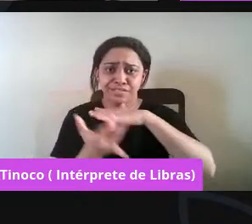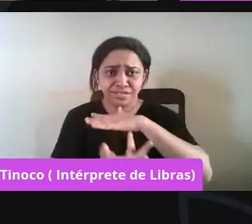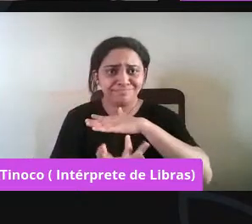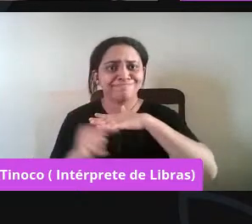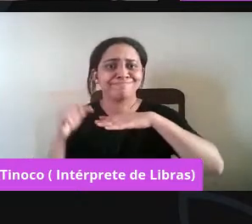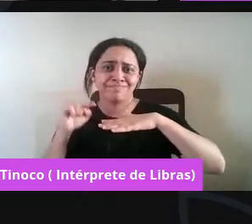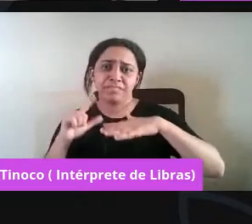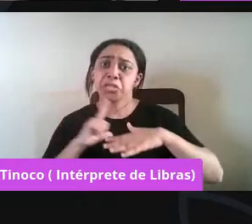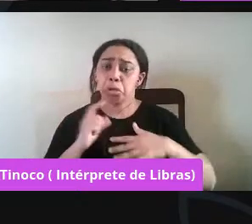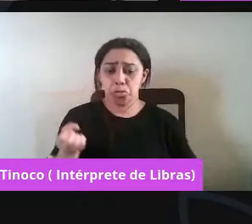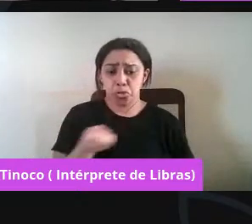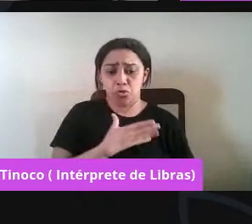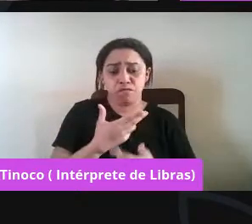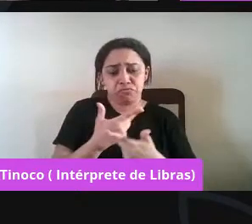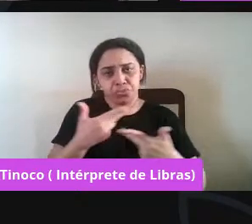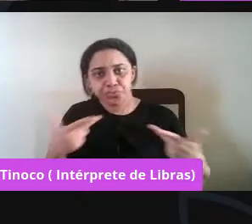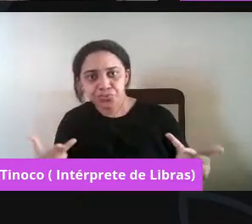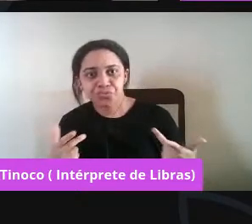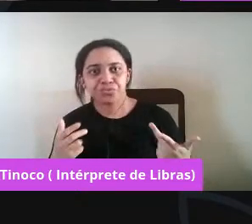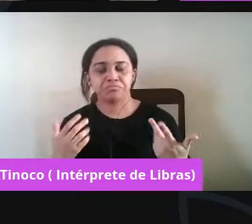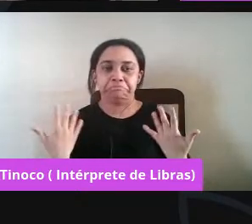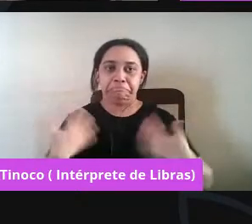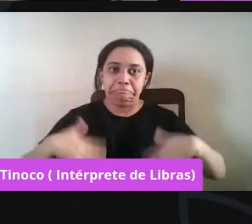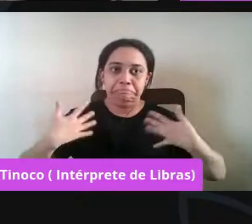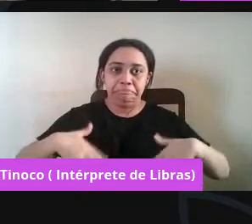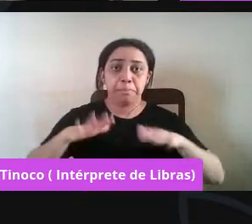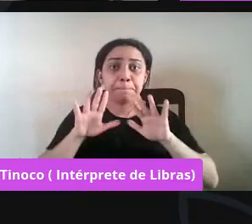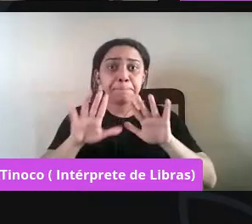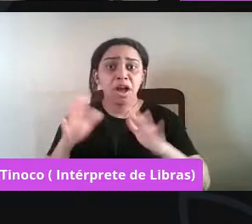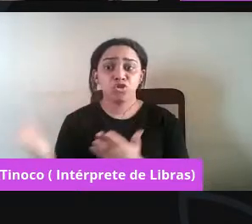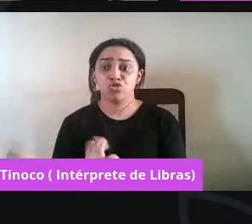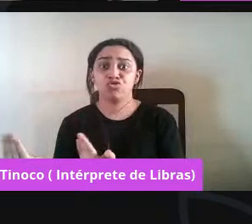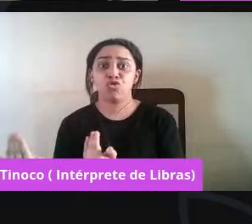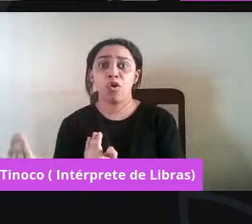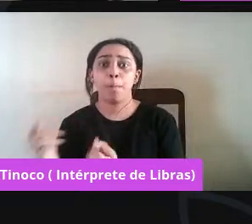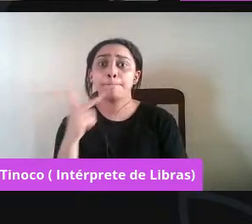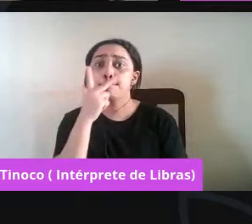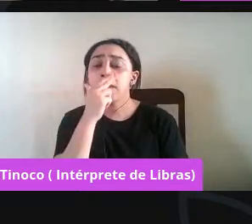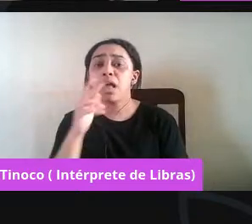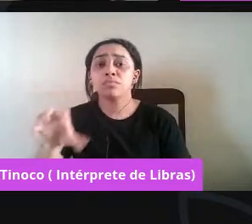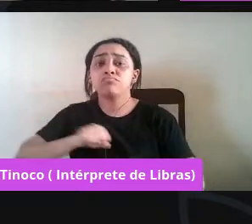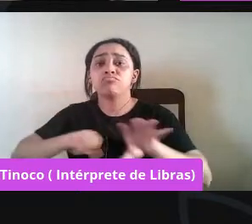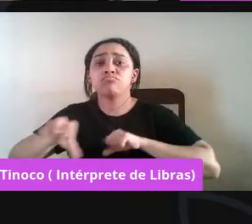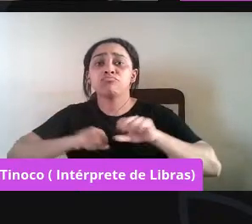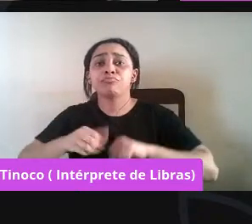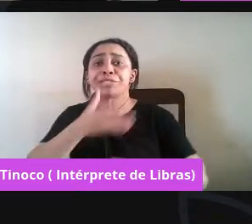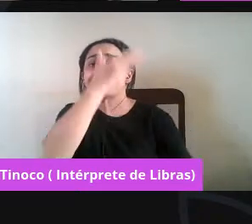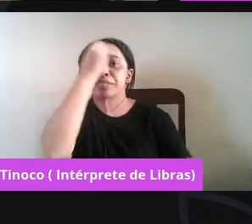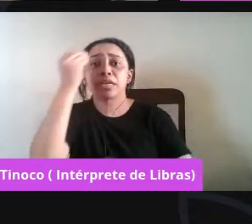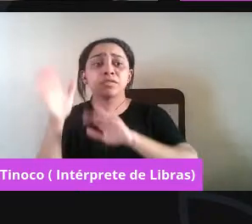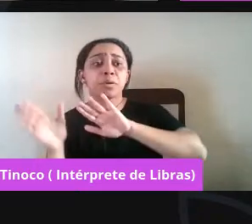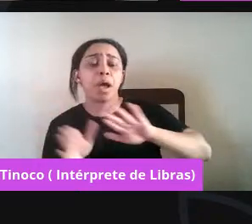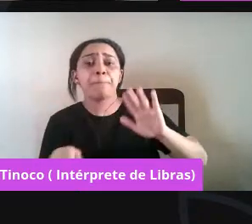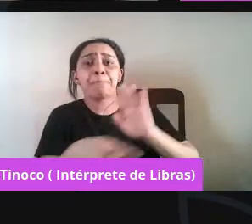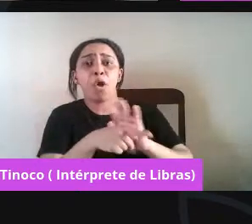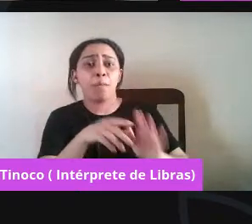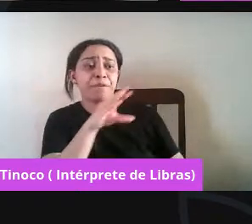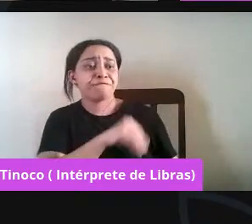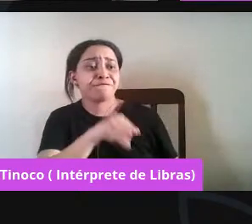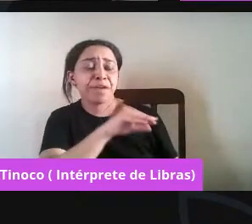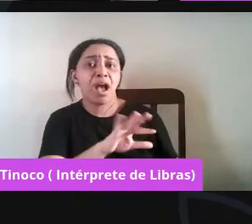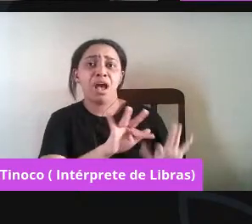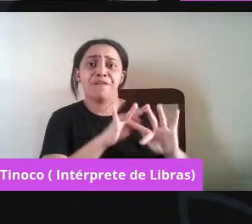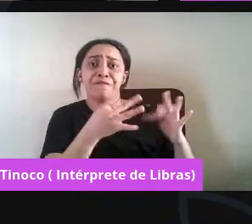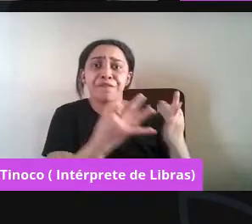muita novidade, muita coisa. E aí a juventude vai adquirindo tudo isso e vai esquecendo das coisas da sua fala, da sua família, da sua